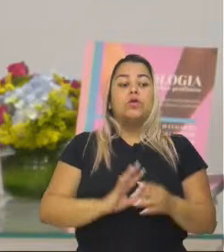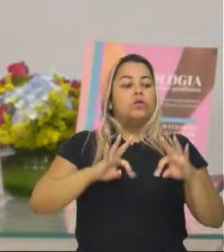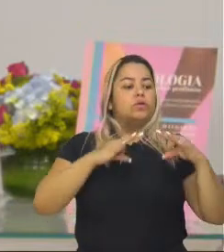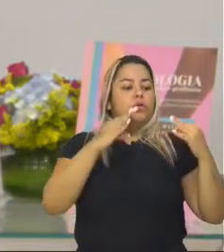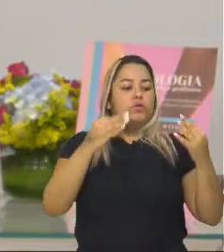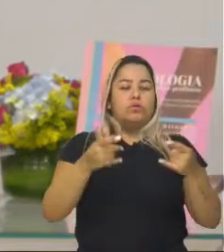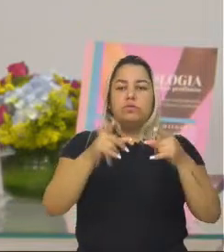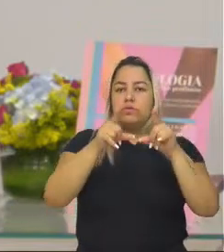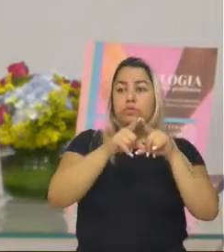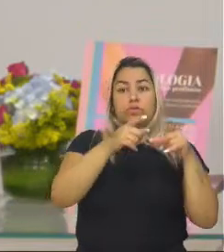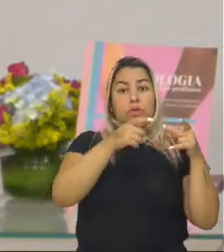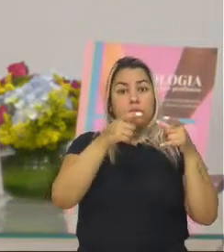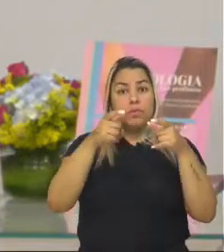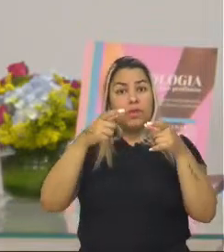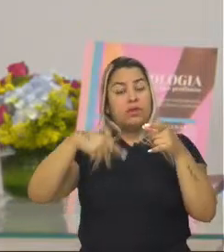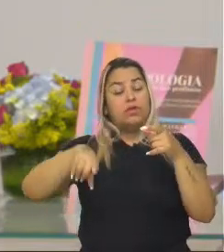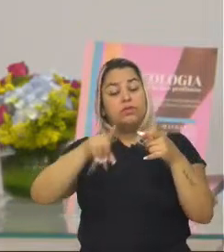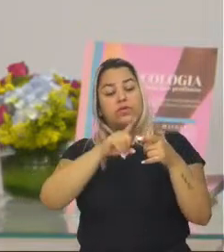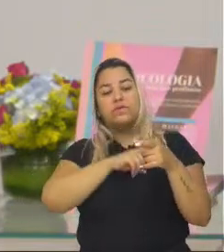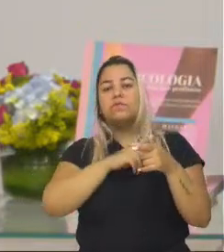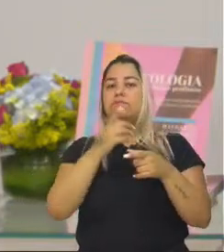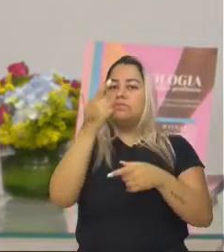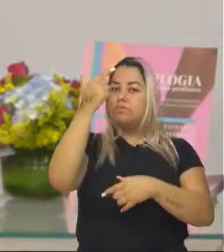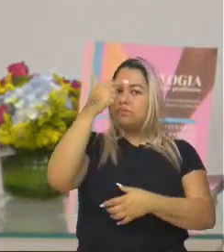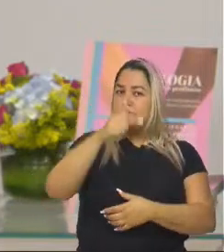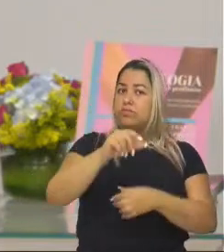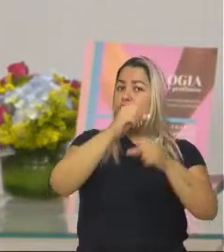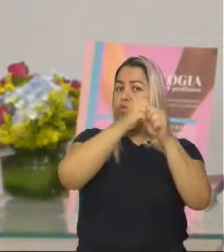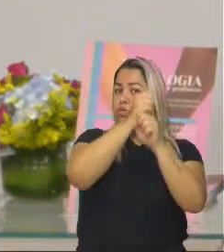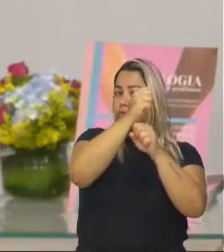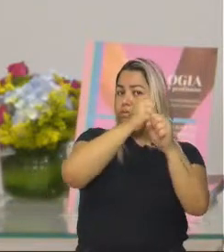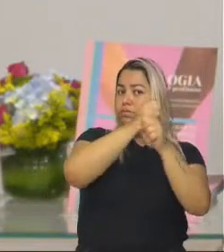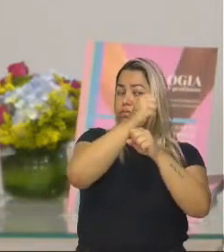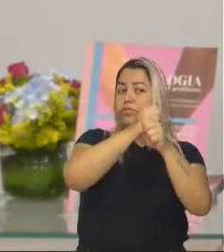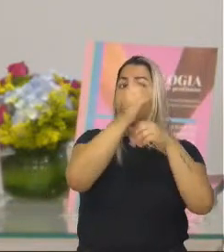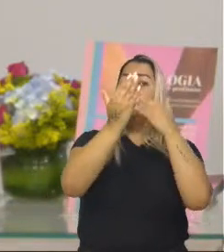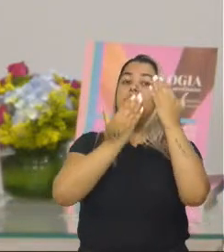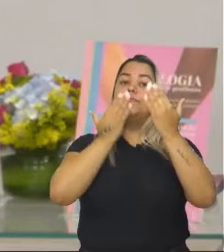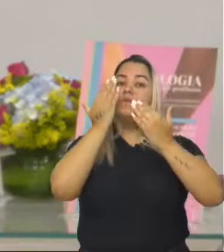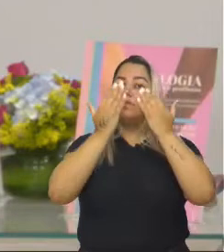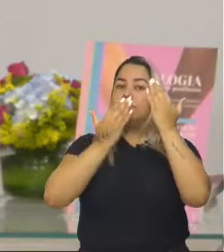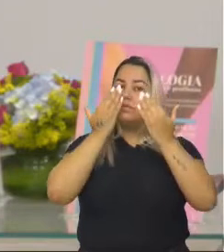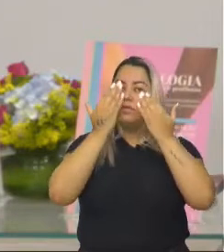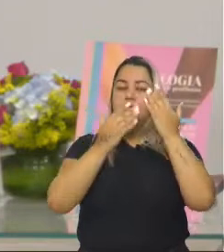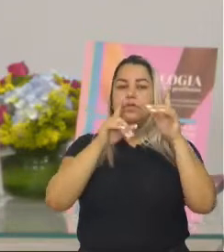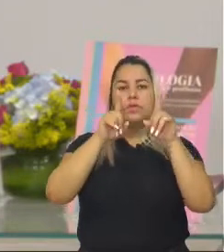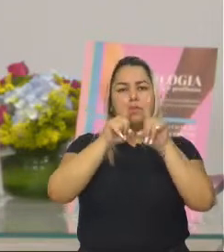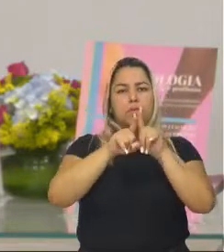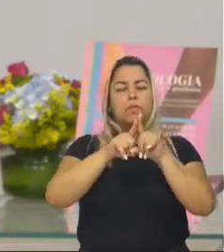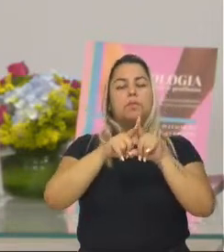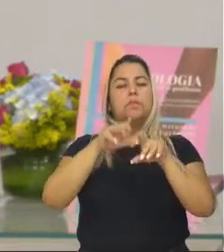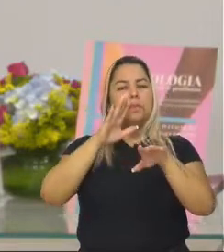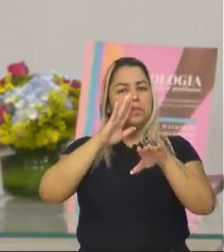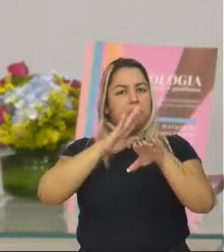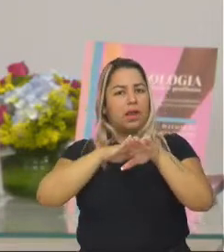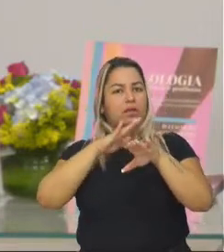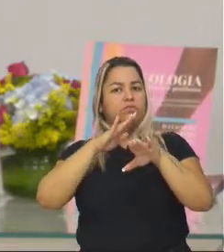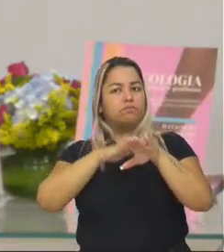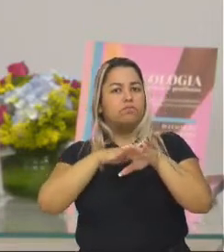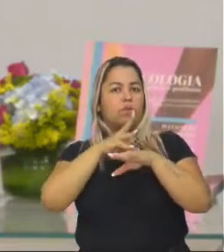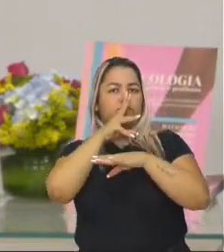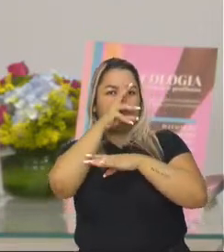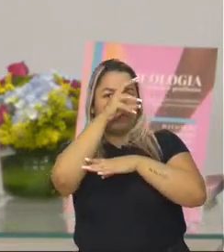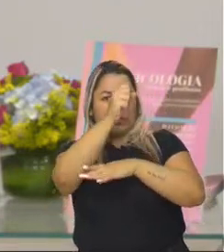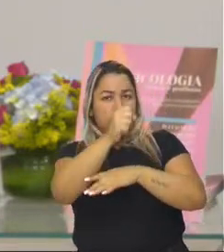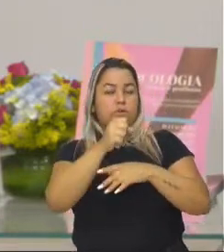esferas. Porque só assim a gente vai conseguir construir uma psicologia cada vez mais concisa na defesa dos